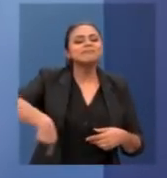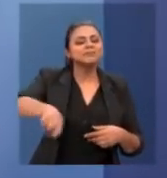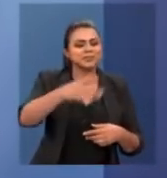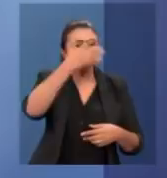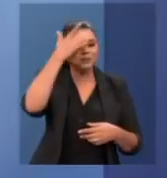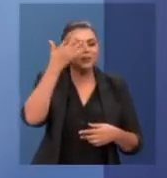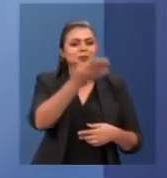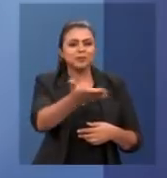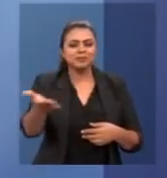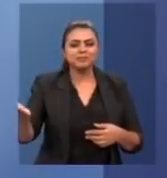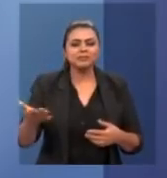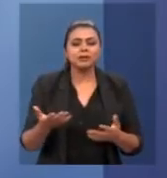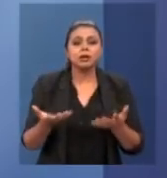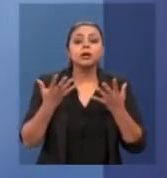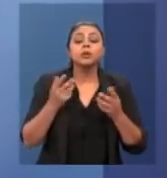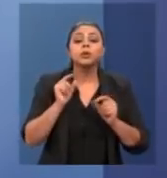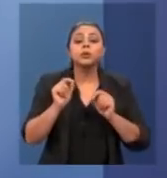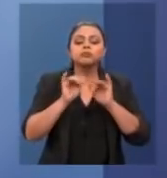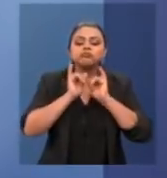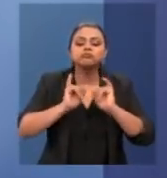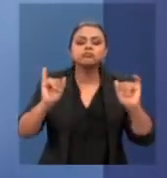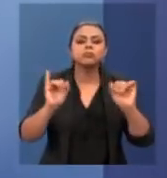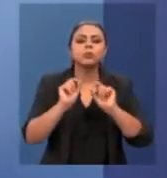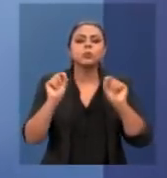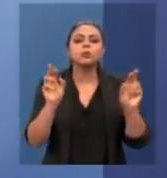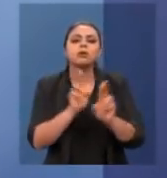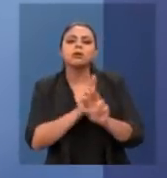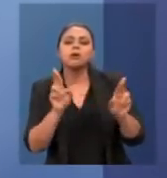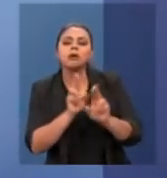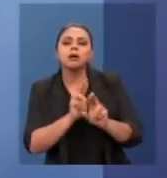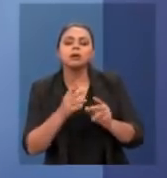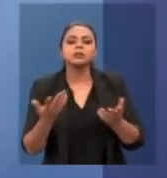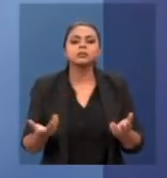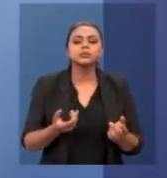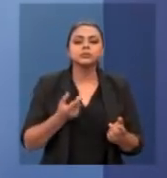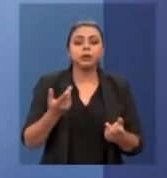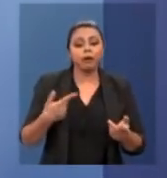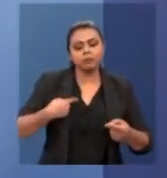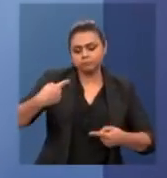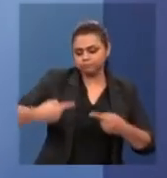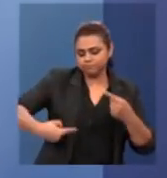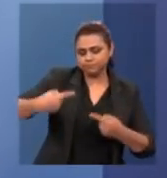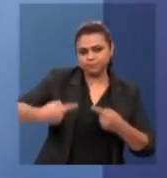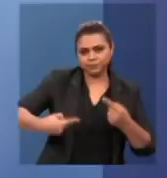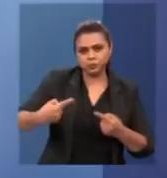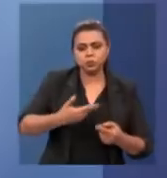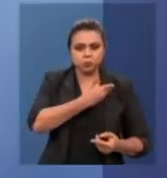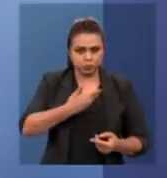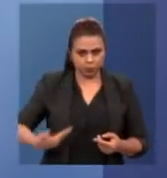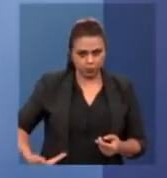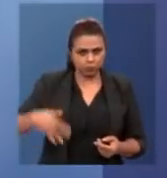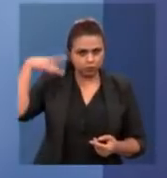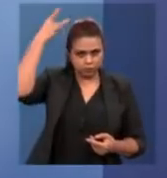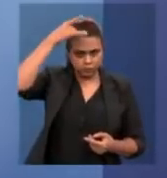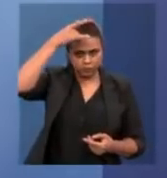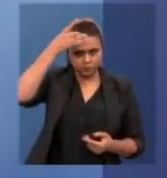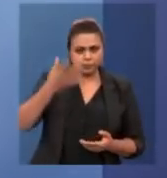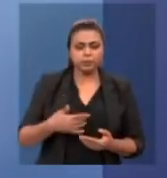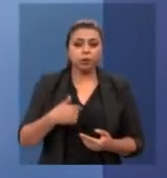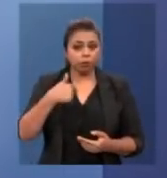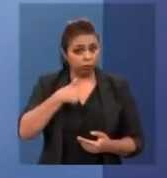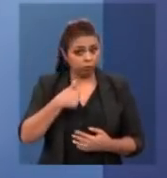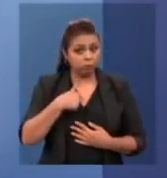eu queria levar a mensagem em relação a esta disputa ao governo do estado eu sou